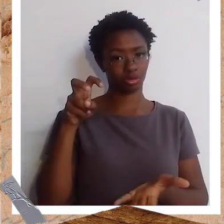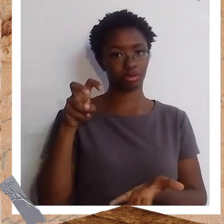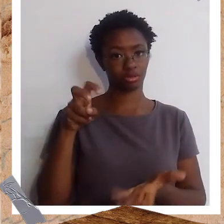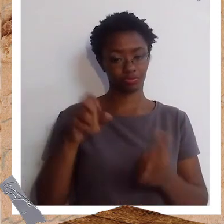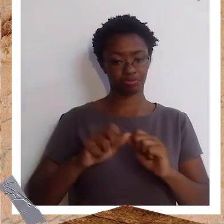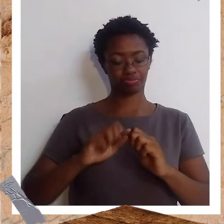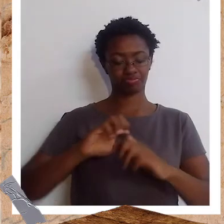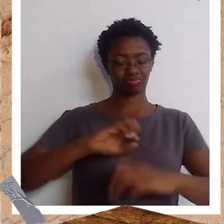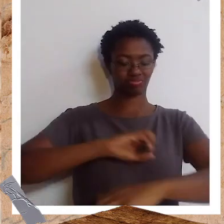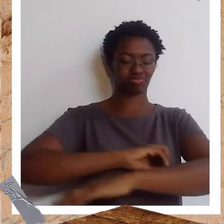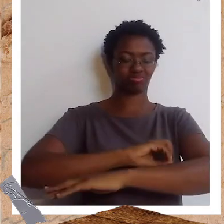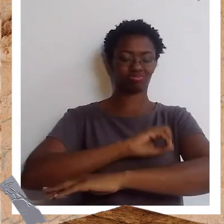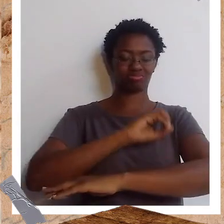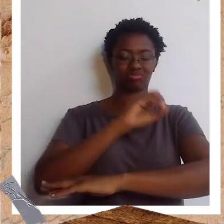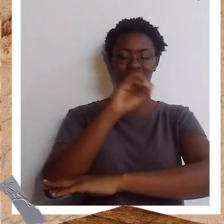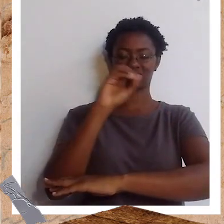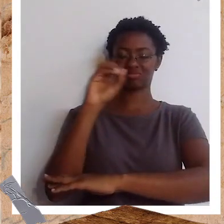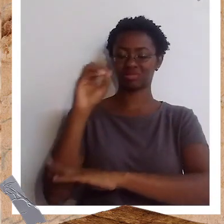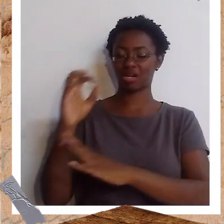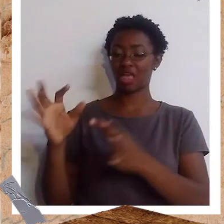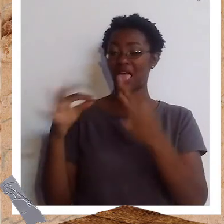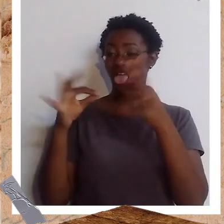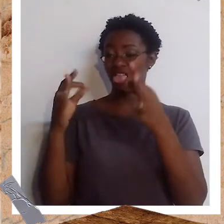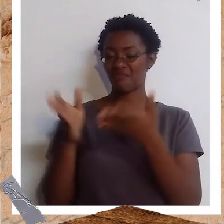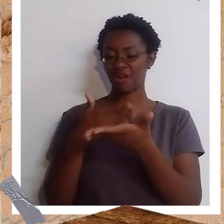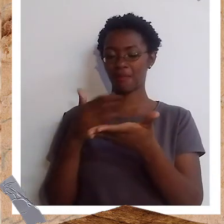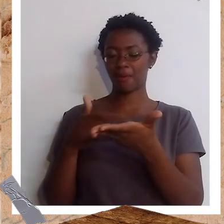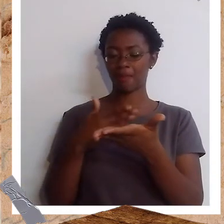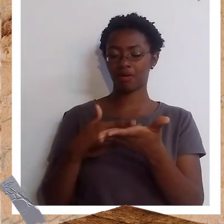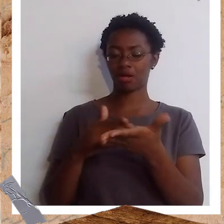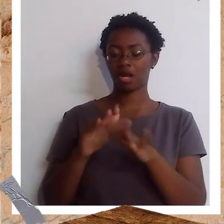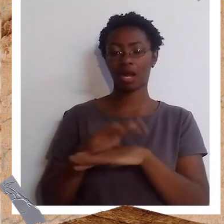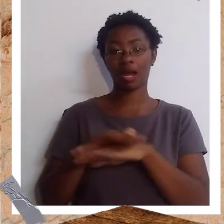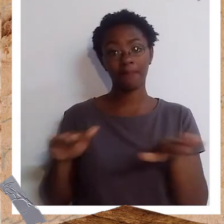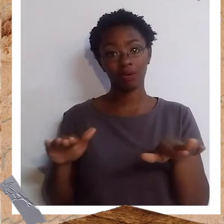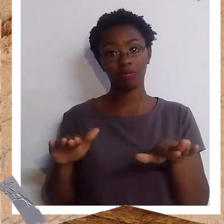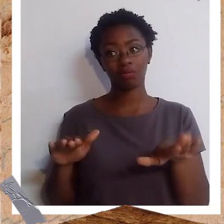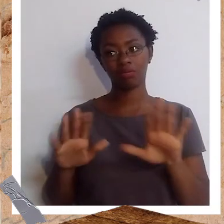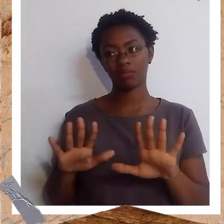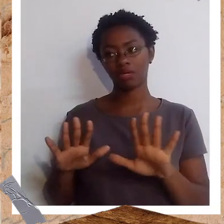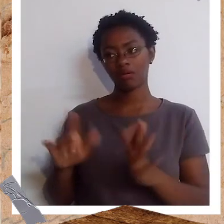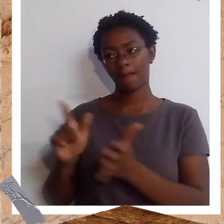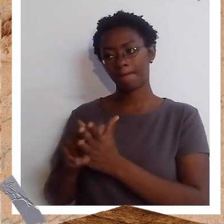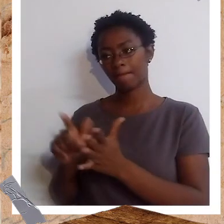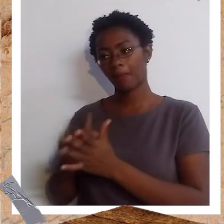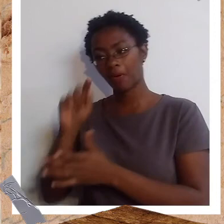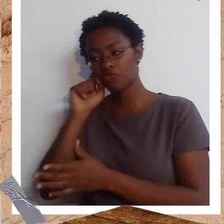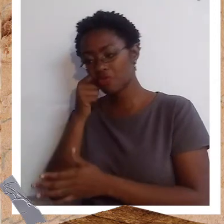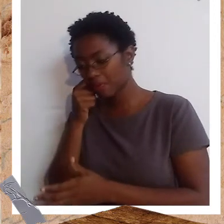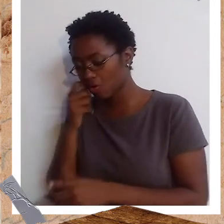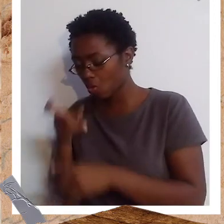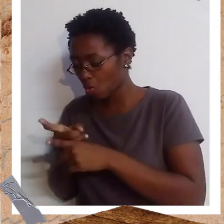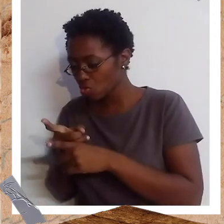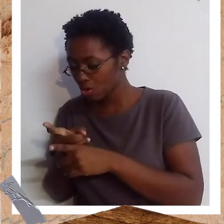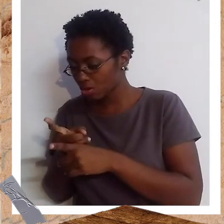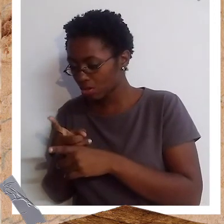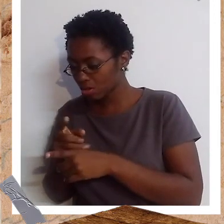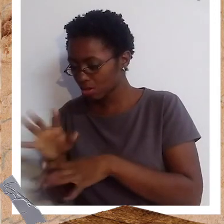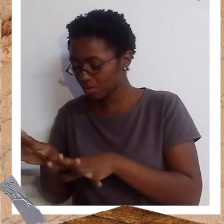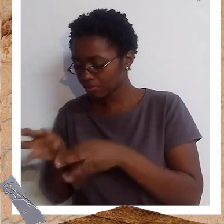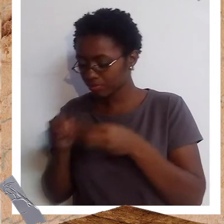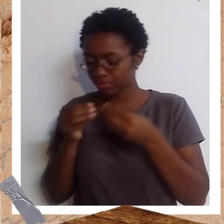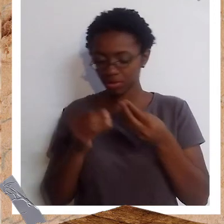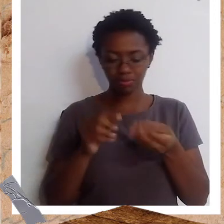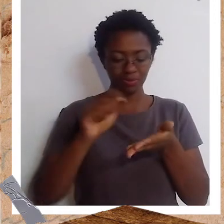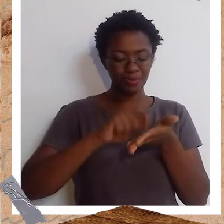caderninho provavelmente já tenham acabado. E em alguns papéis de pão que achou na cozinha, tu continuas a